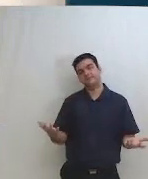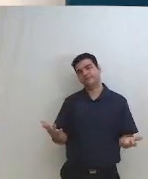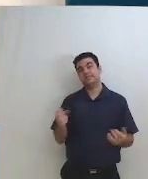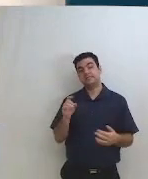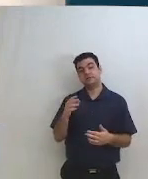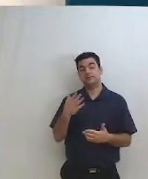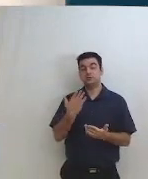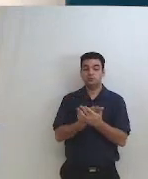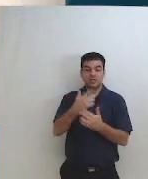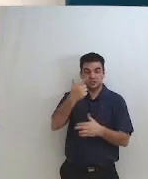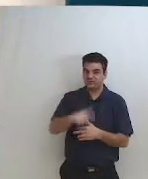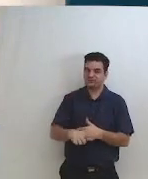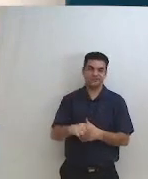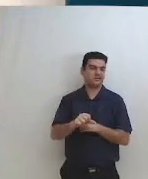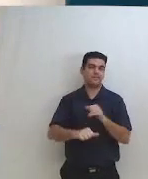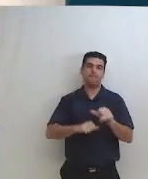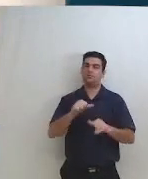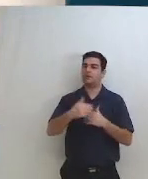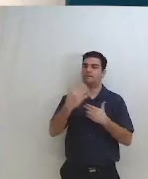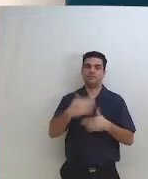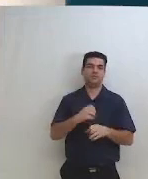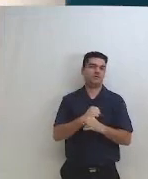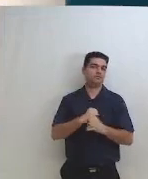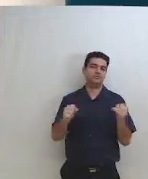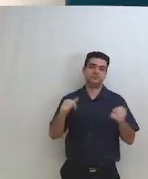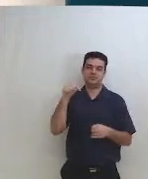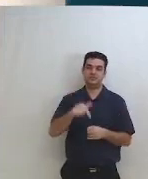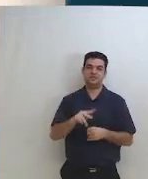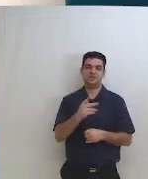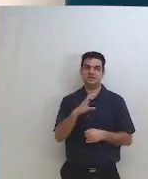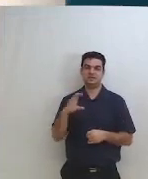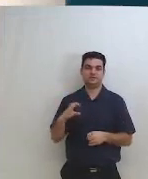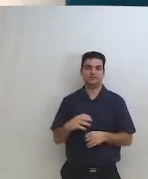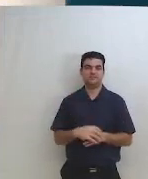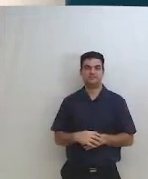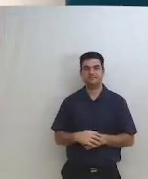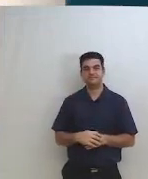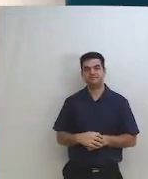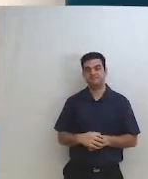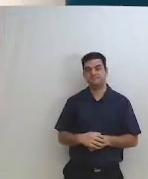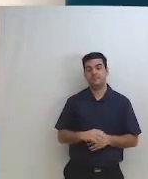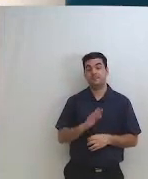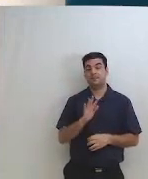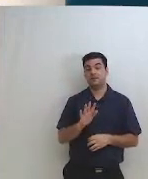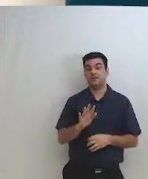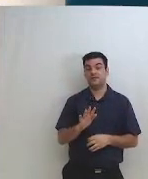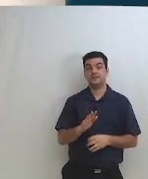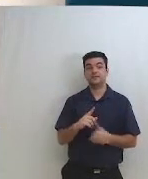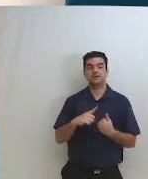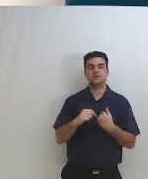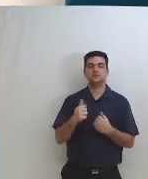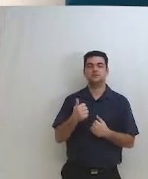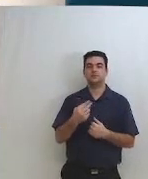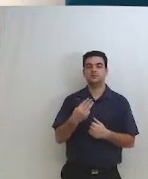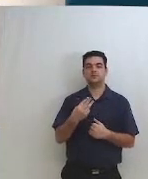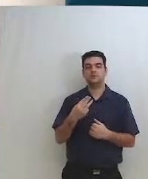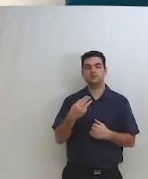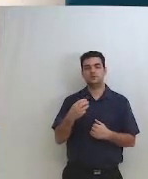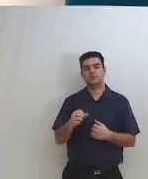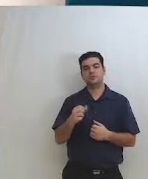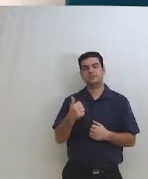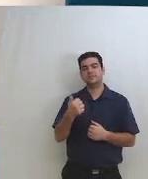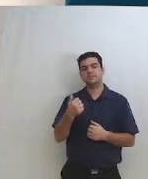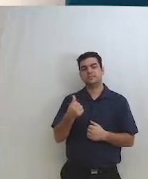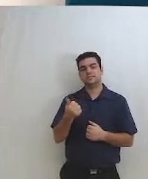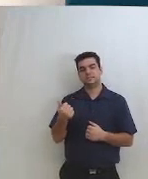probatória, procedimento vedado na via do habeas corpus. No que tange à dita violação aos artigos 311 e 316, parágrafo único, âmbito do Código de